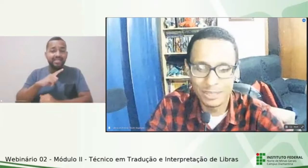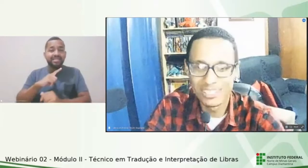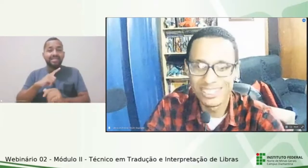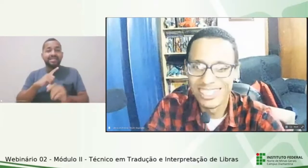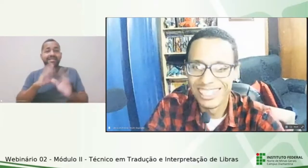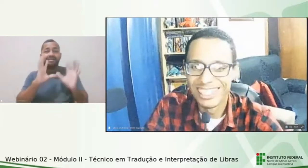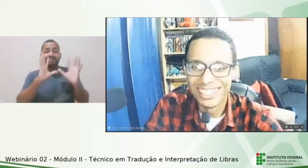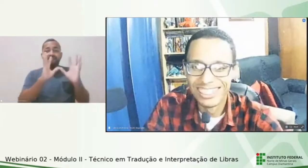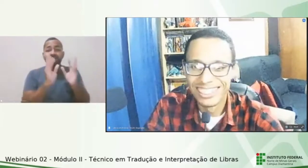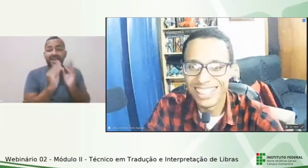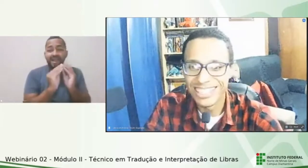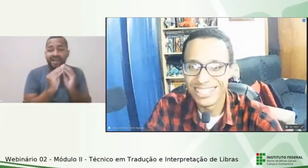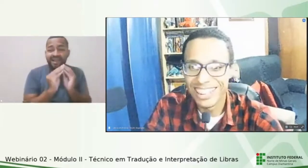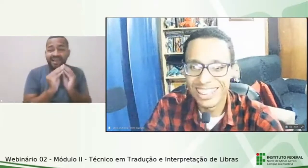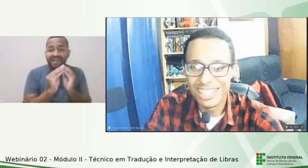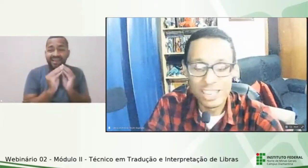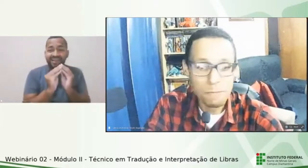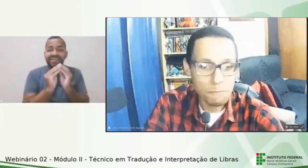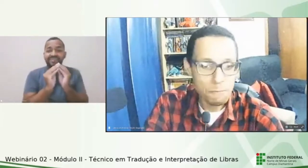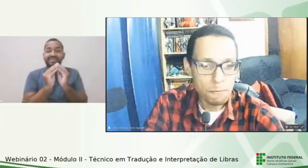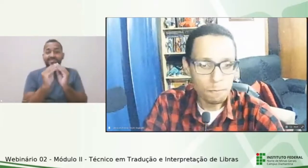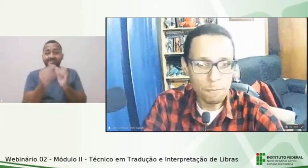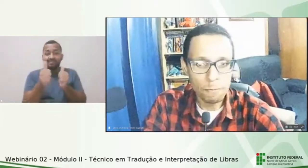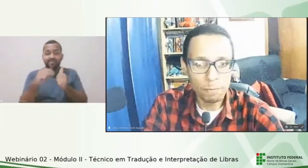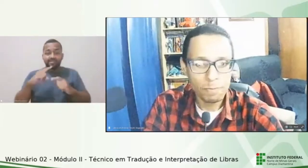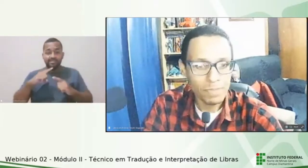então. Isso. Obrigada,